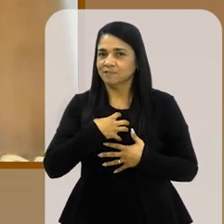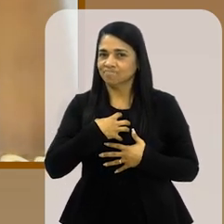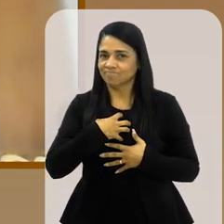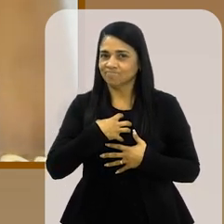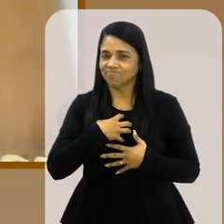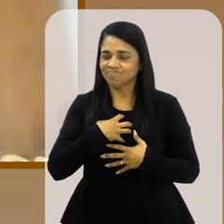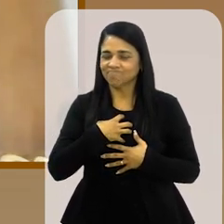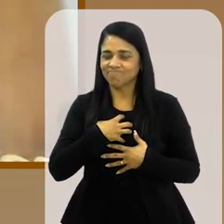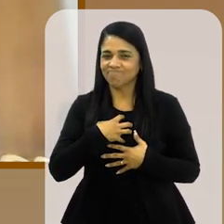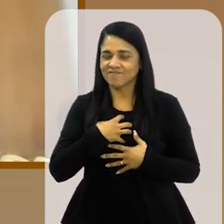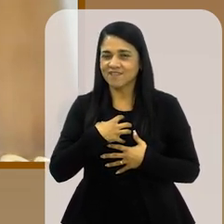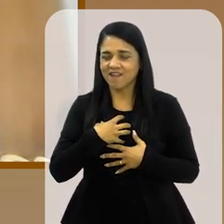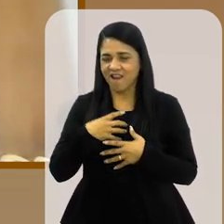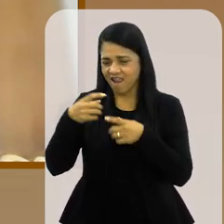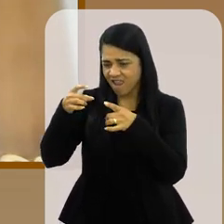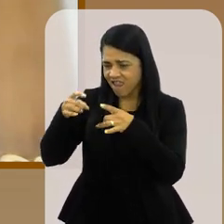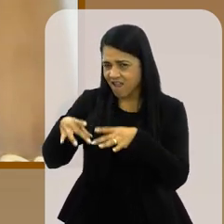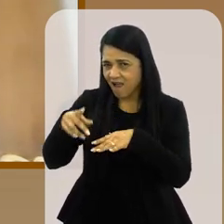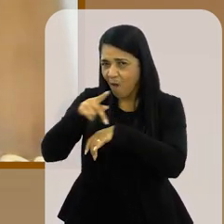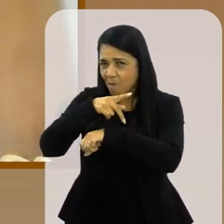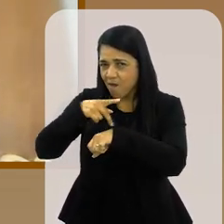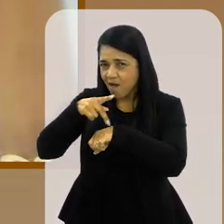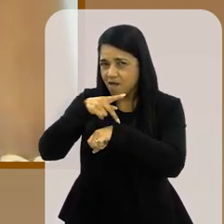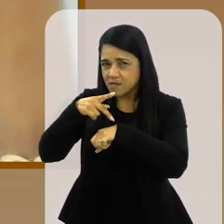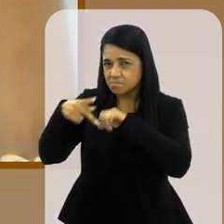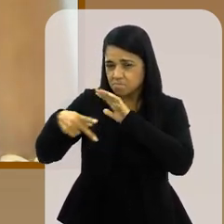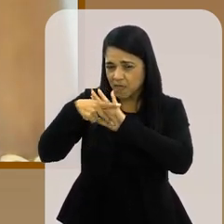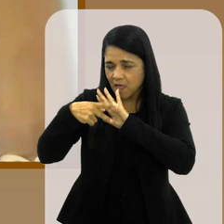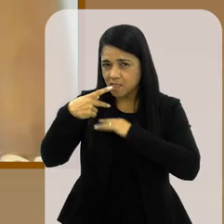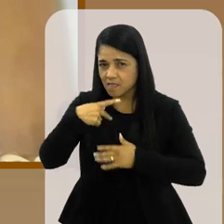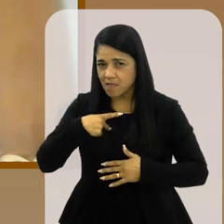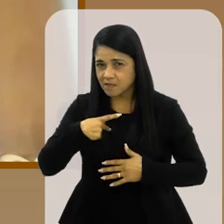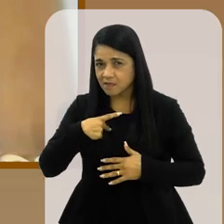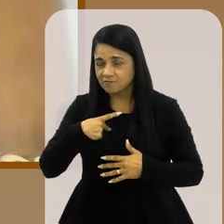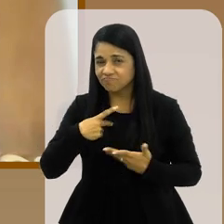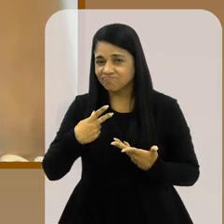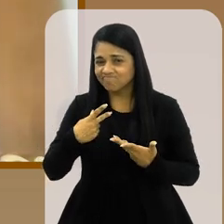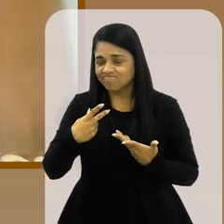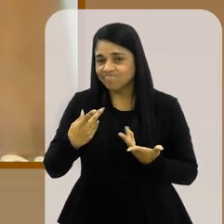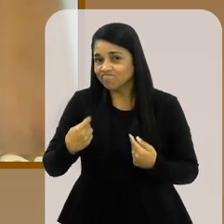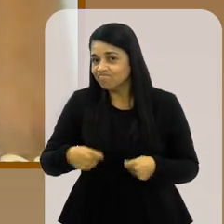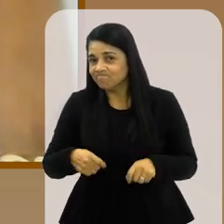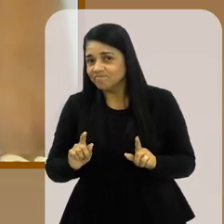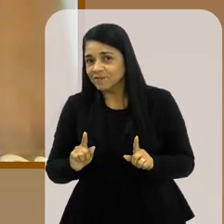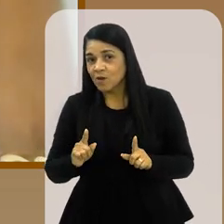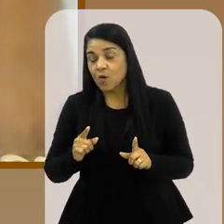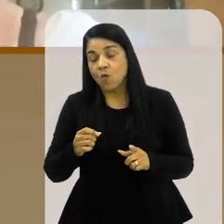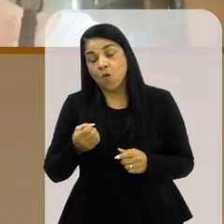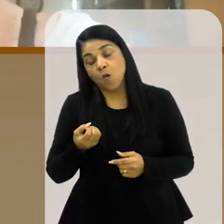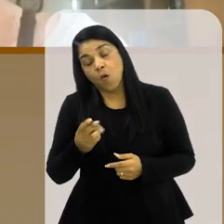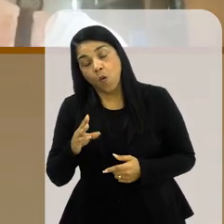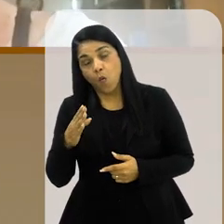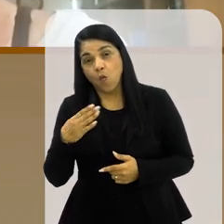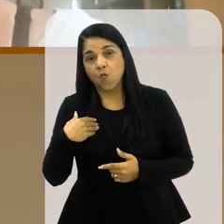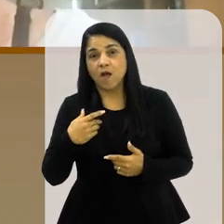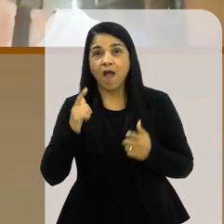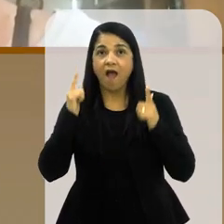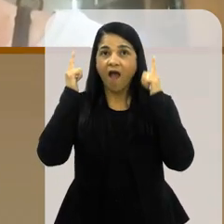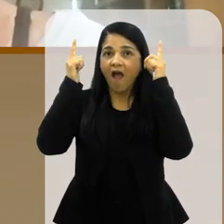do seu país se não for necessário, a não ser que seja por aventura, mas isso daí é um